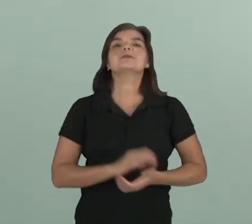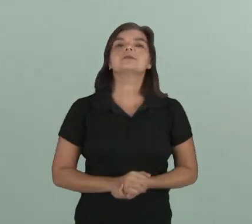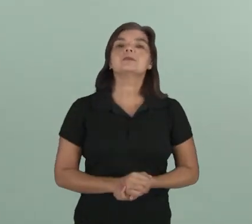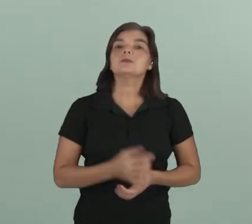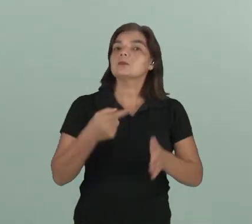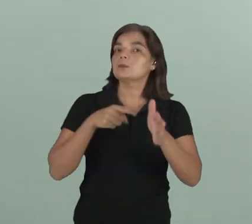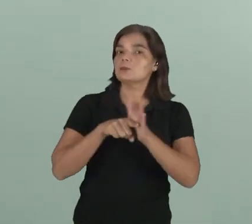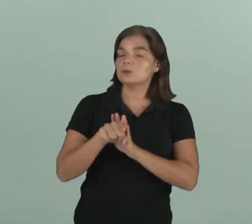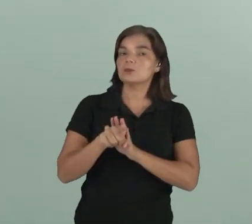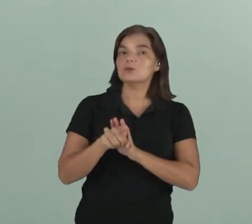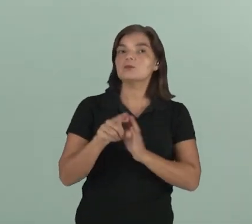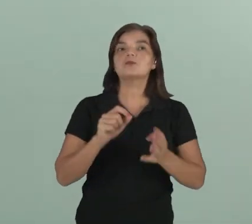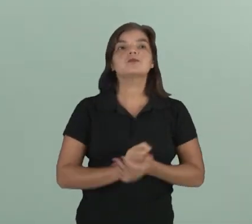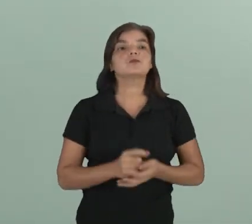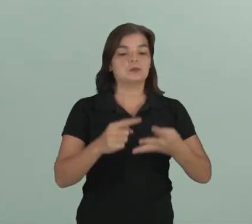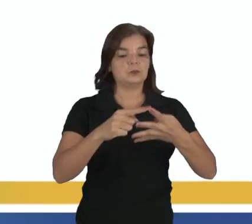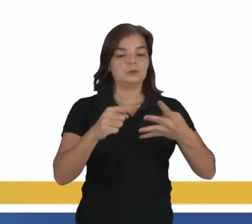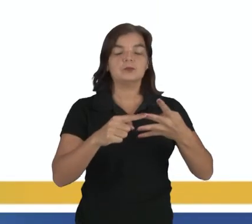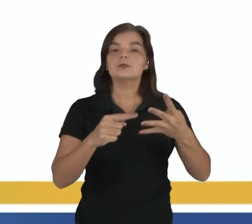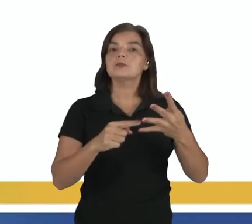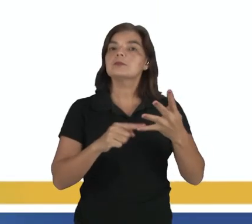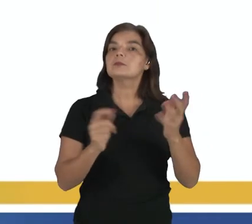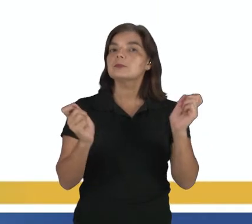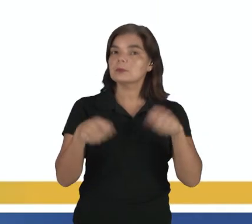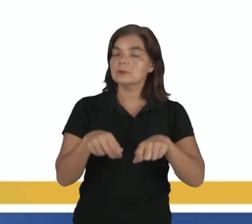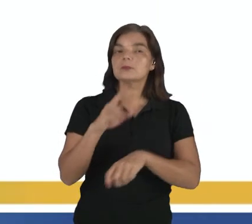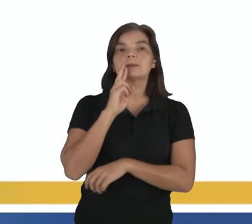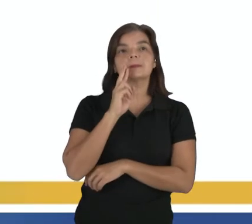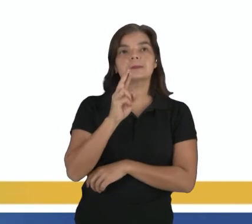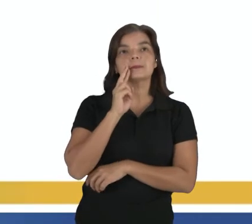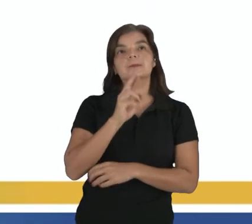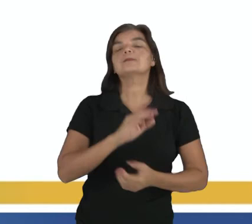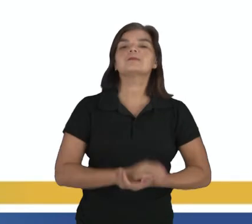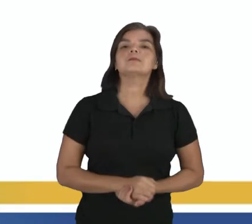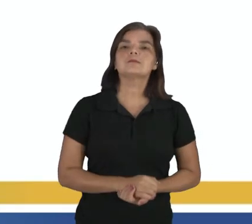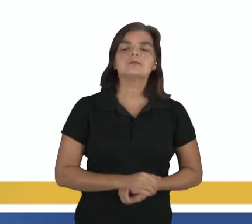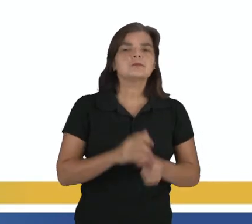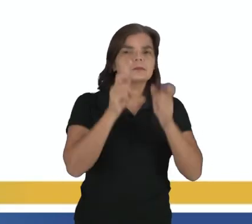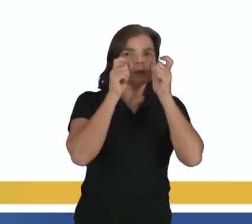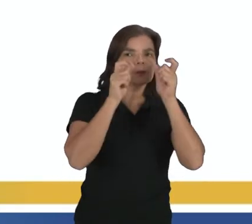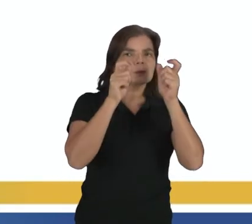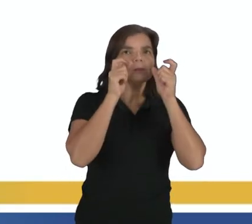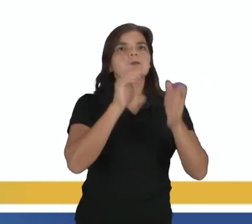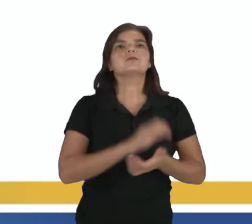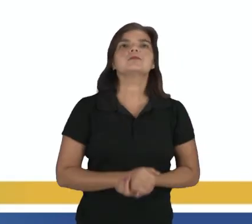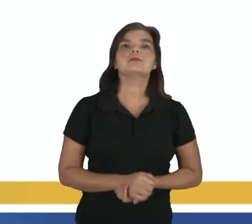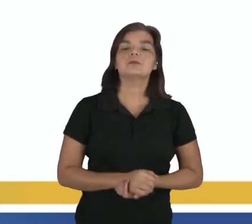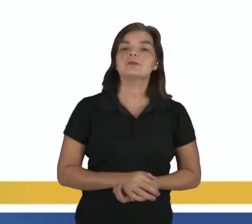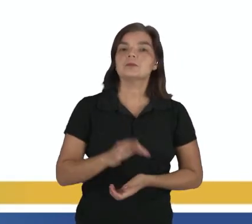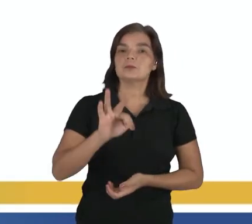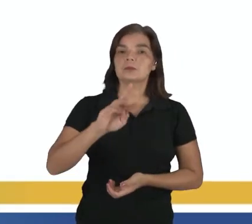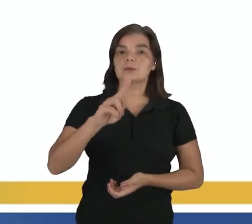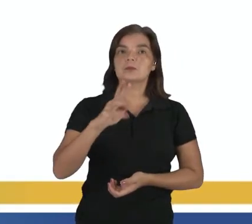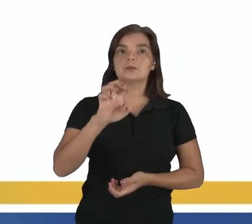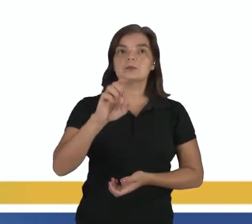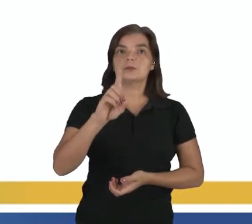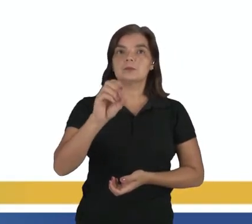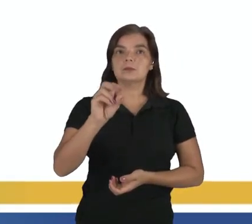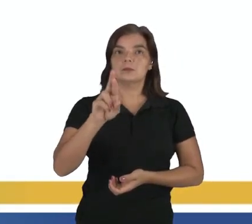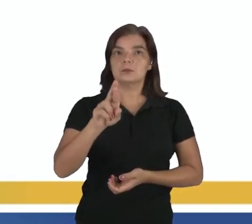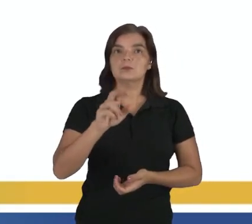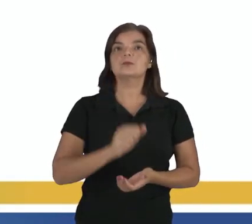uma questão com 4 possibilidades de resposta. Bastante atenção. Para